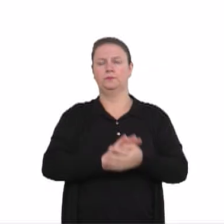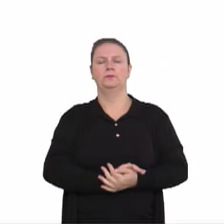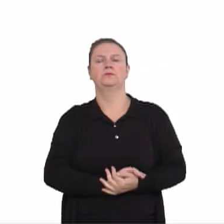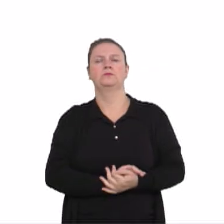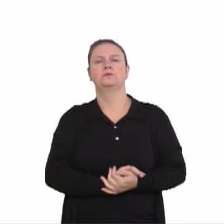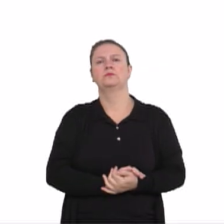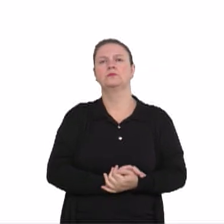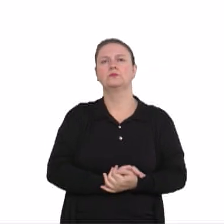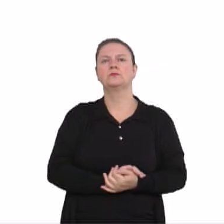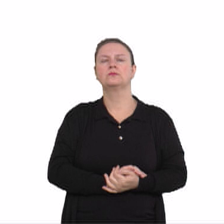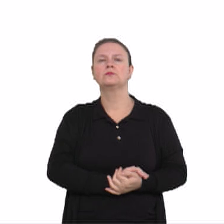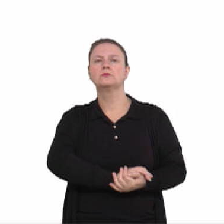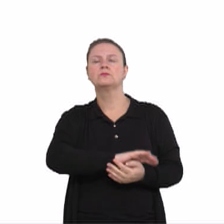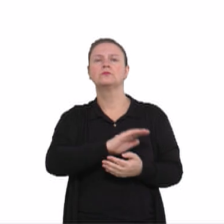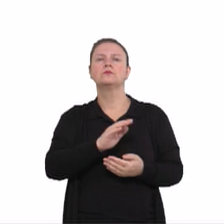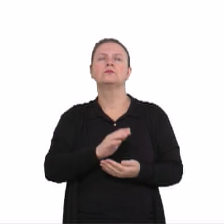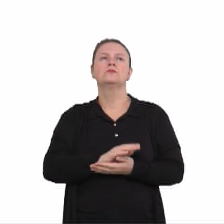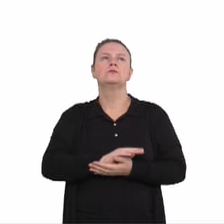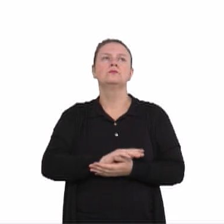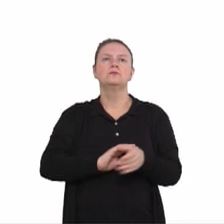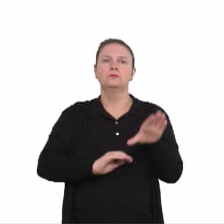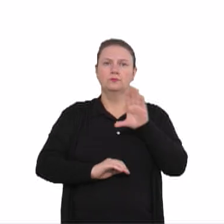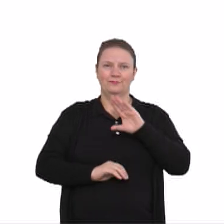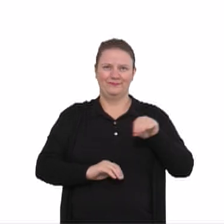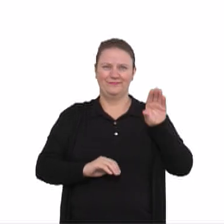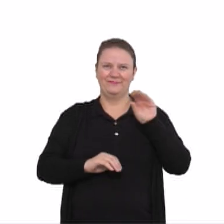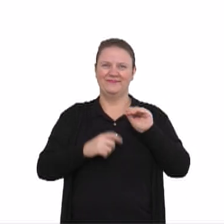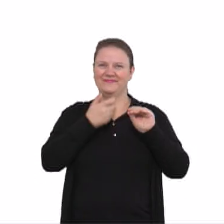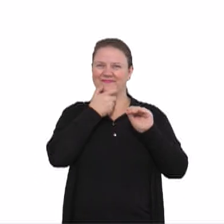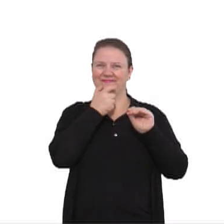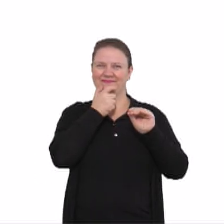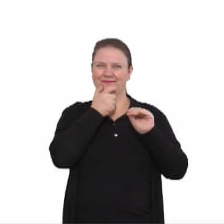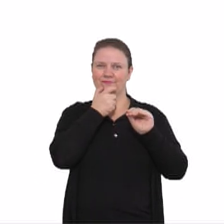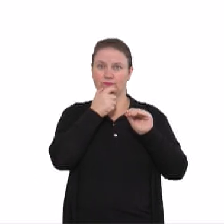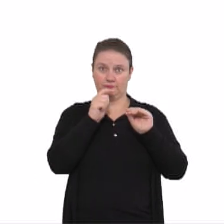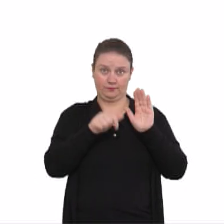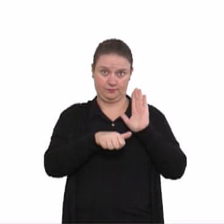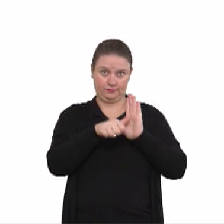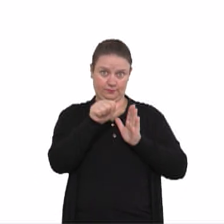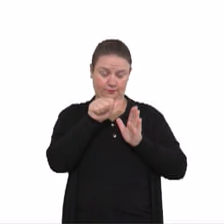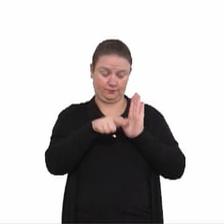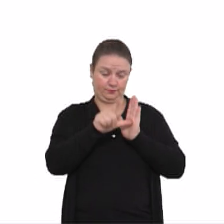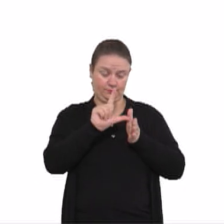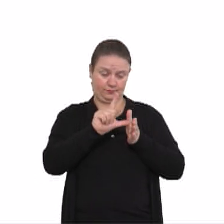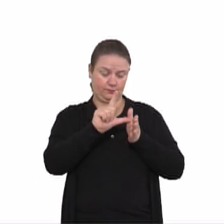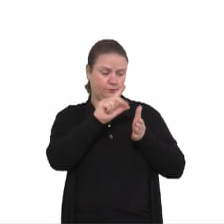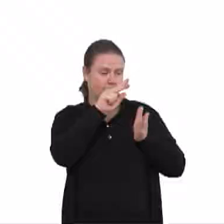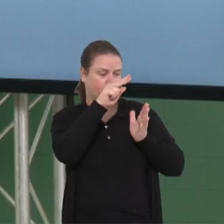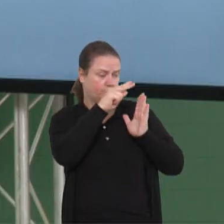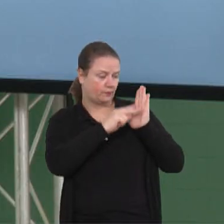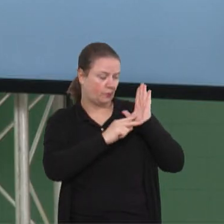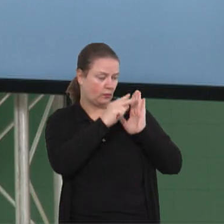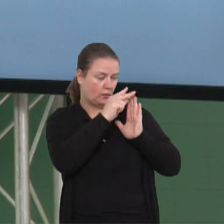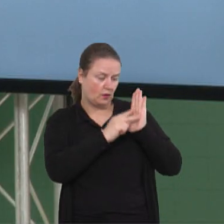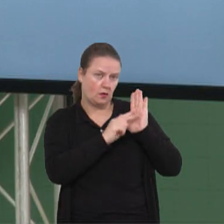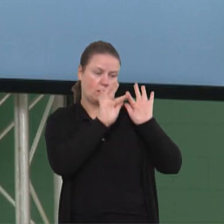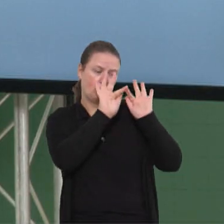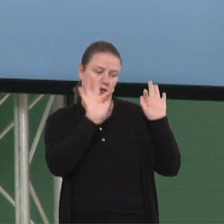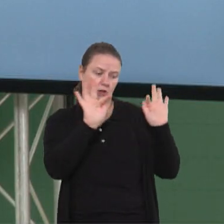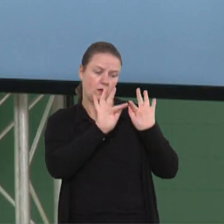ver aqui olha hand the senses and much leia as frases e marque